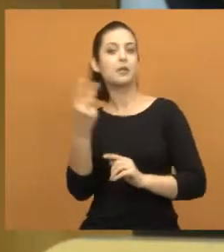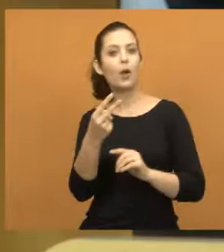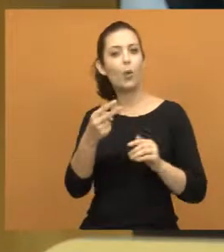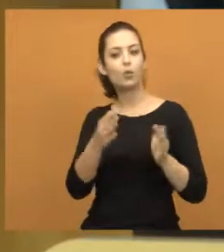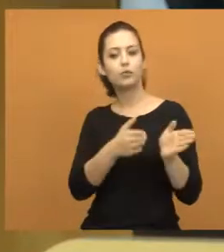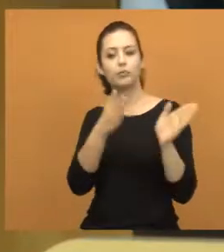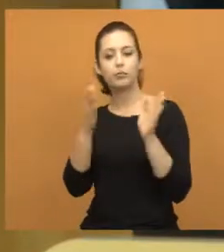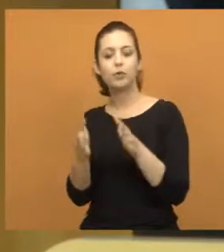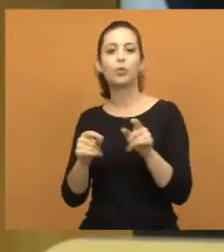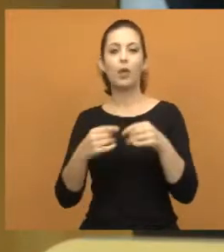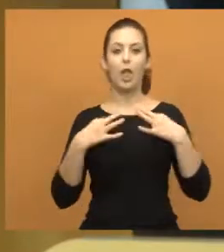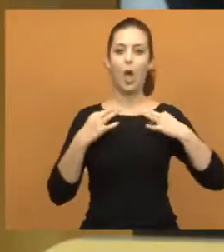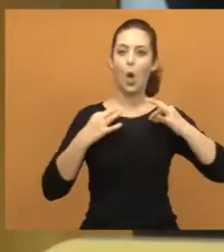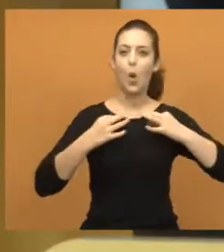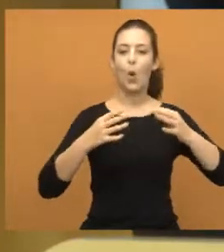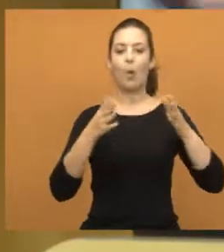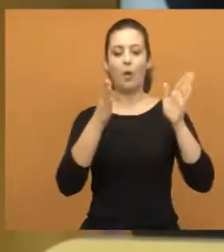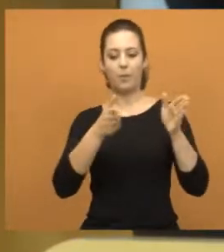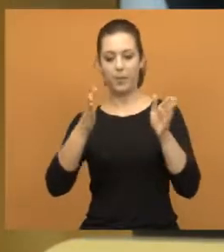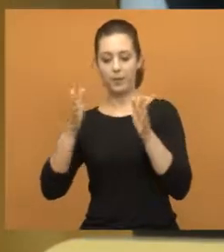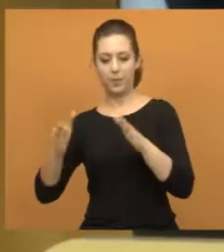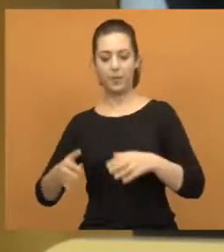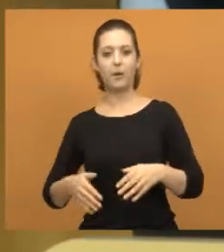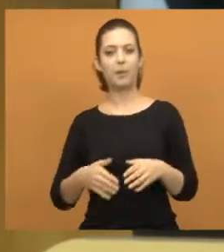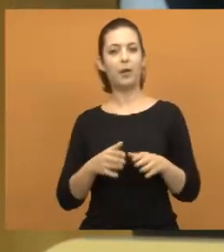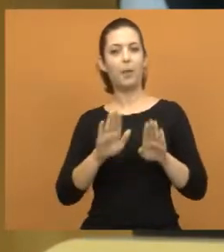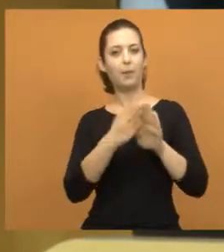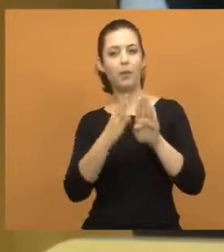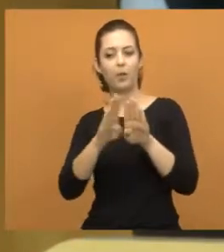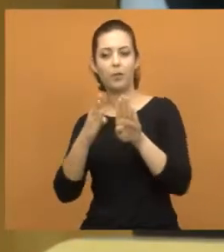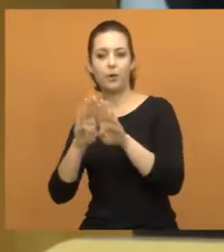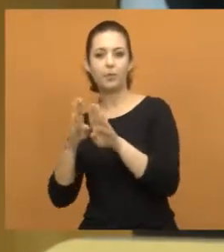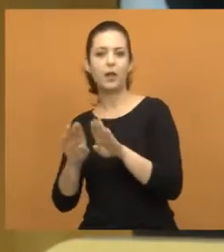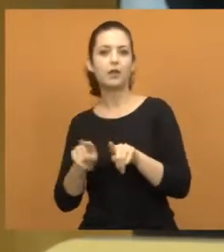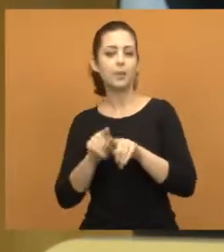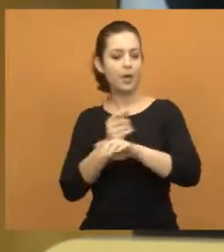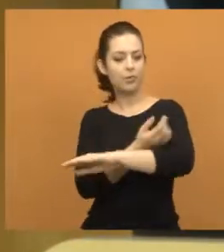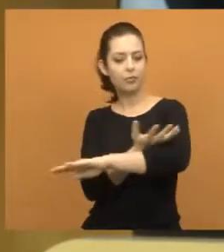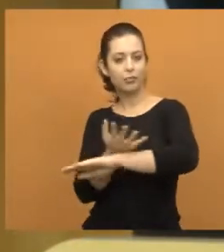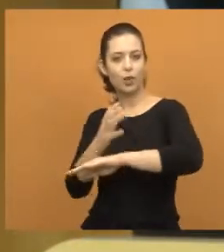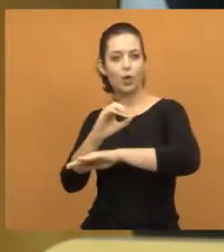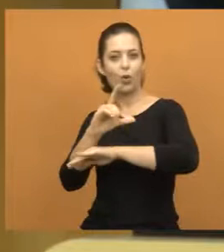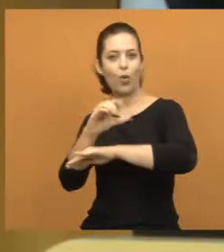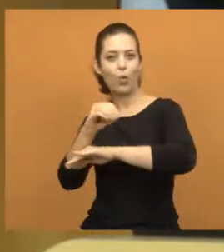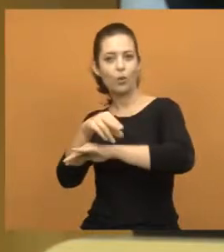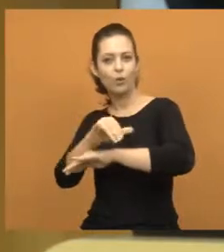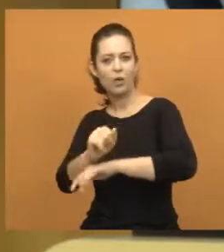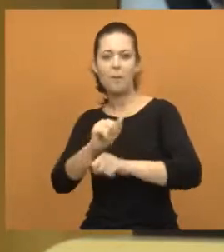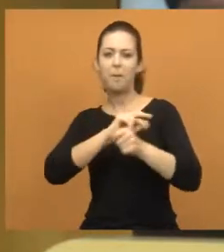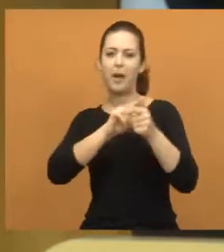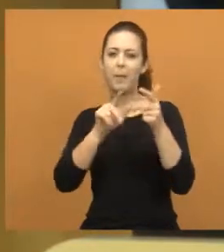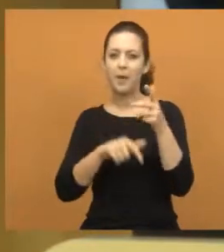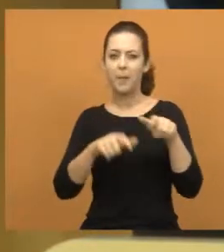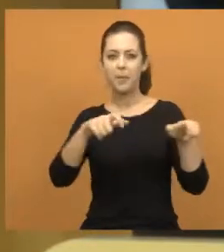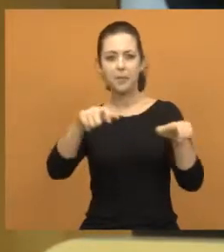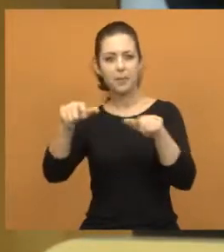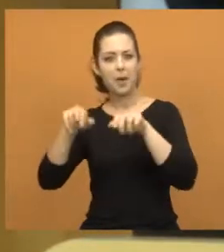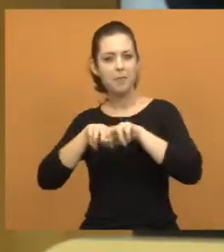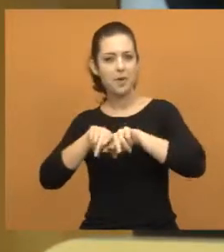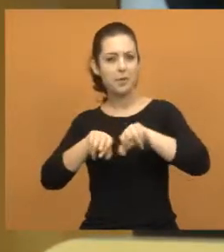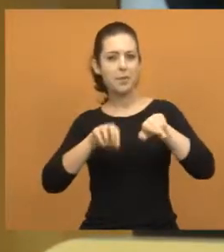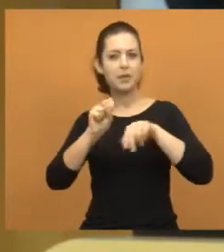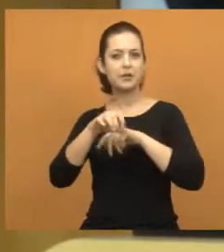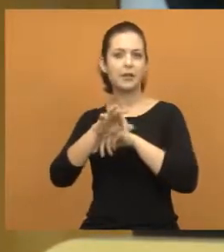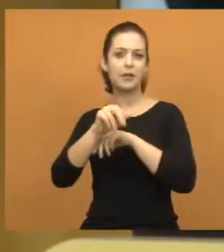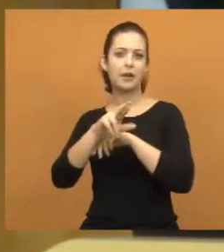é estar fazendo ali o vestuário ali no campo do SECAP, gramar o campo do Colônia, enfim, vários campos aqui do Santa